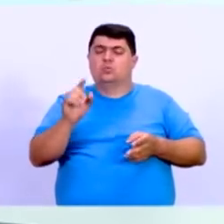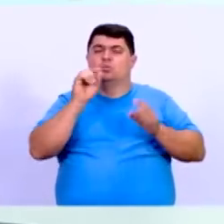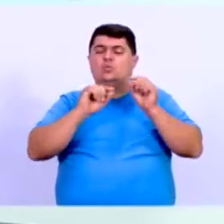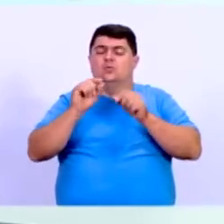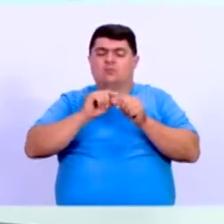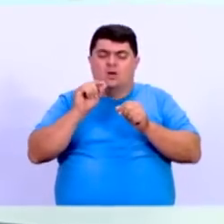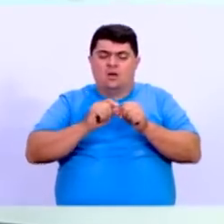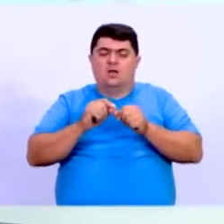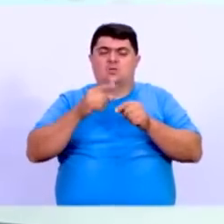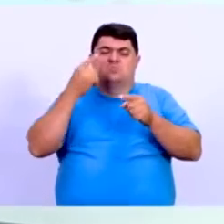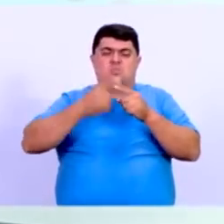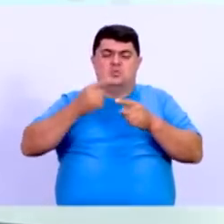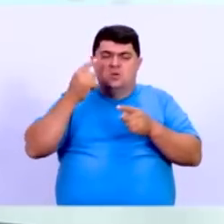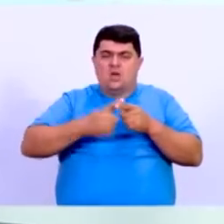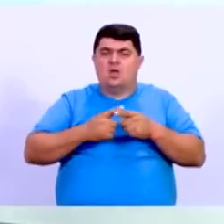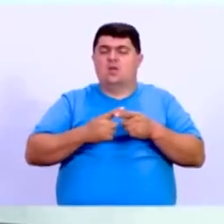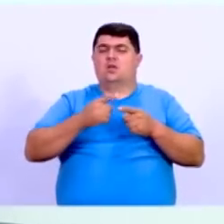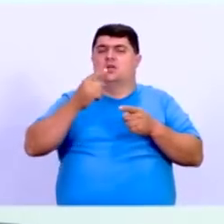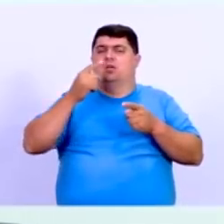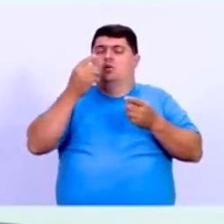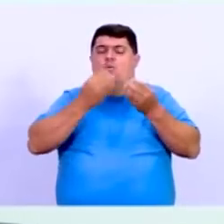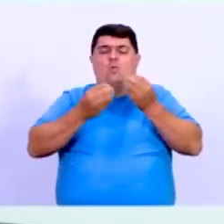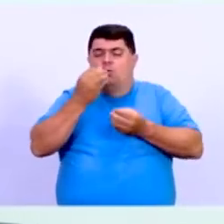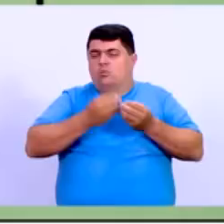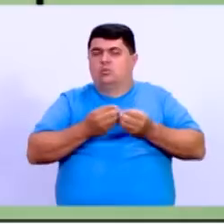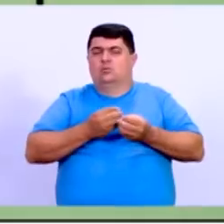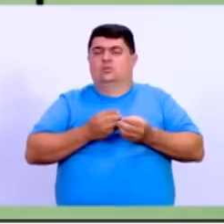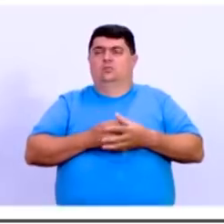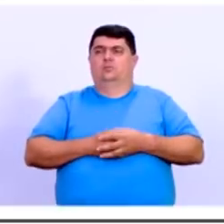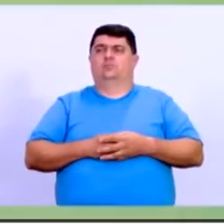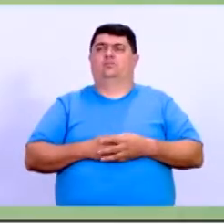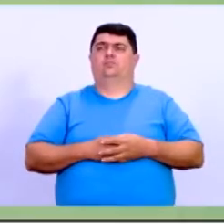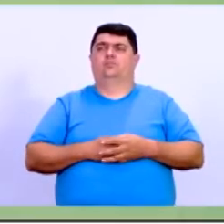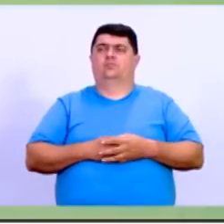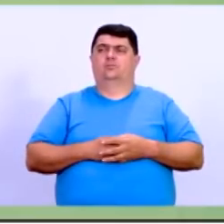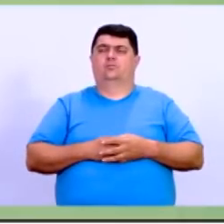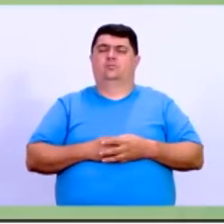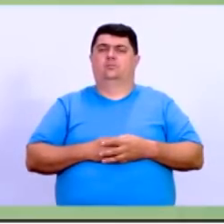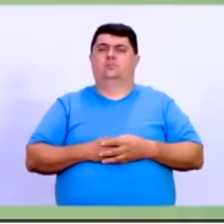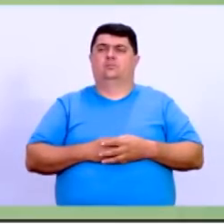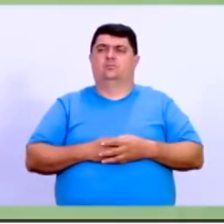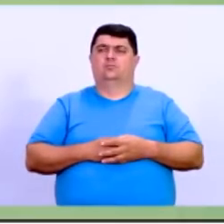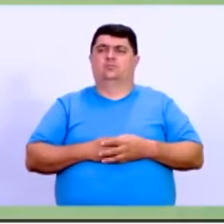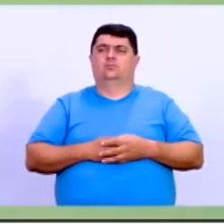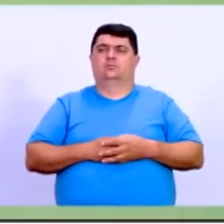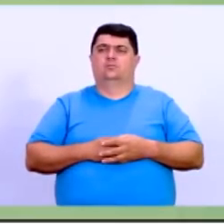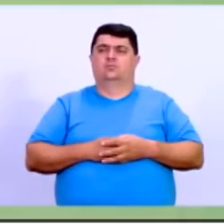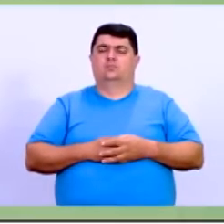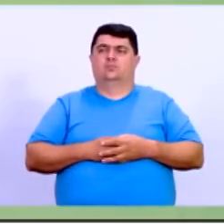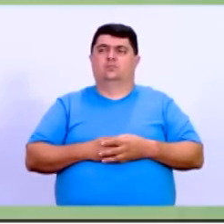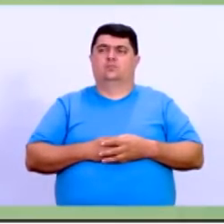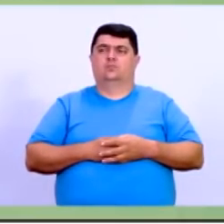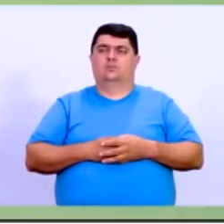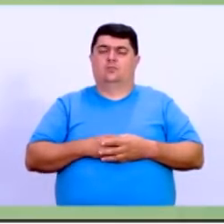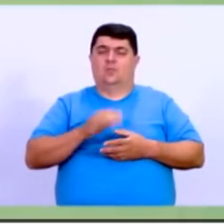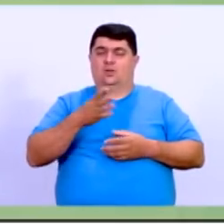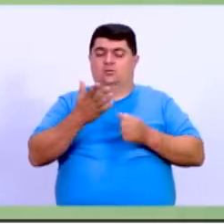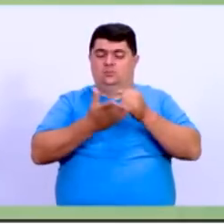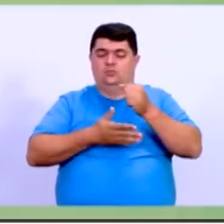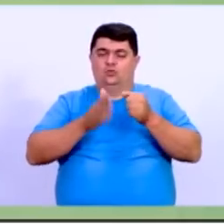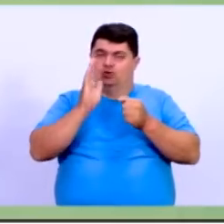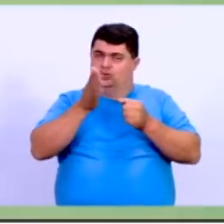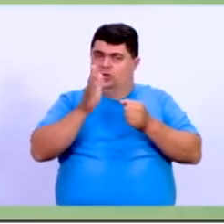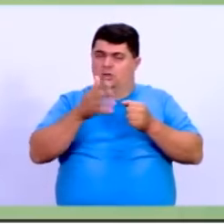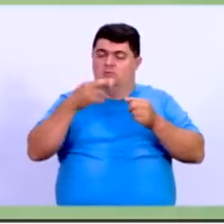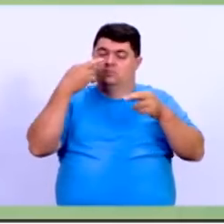ambiente de redes, tá? Fiquem tranquilos. Vem aqui comigo. Olha só. Muito bem, depois da definição básica, vamos entrar